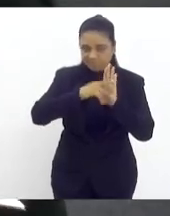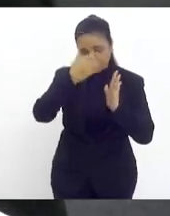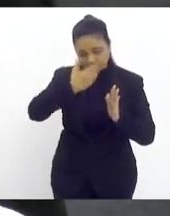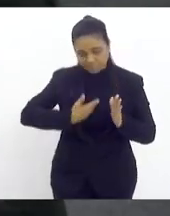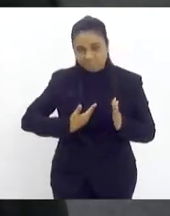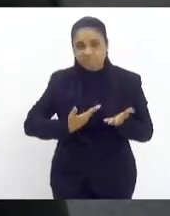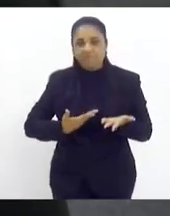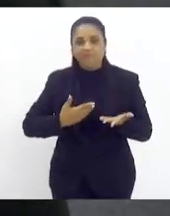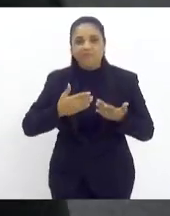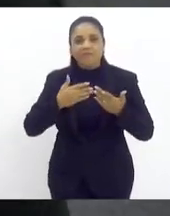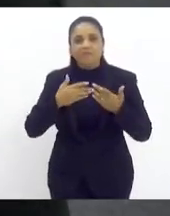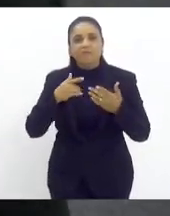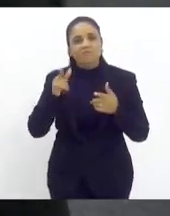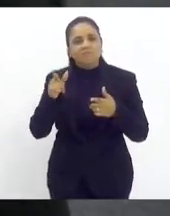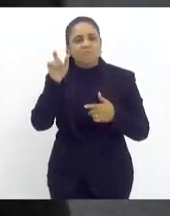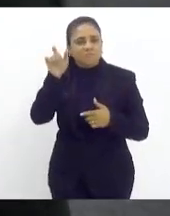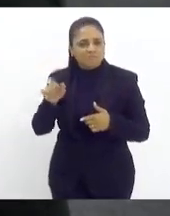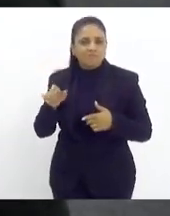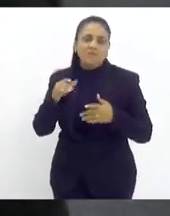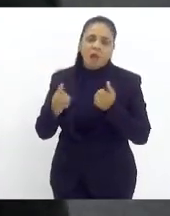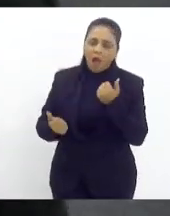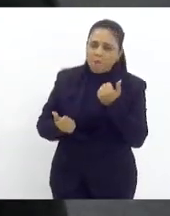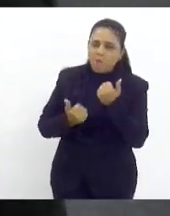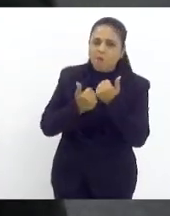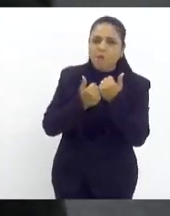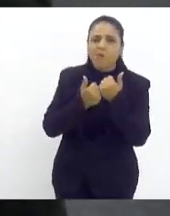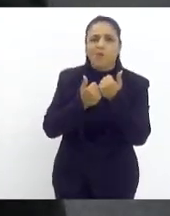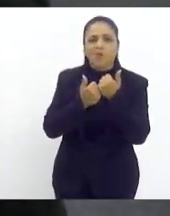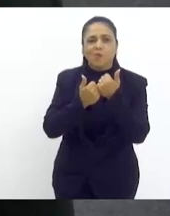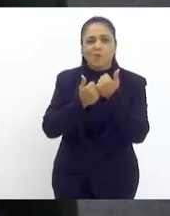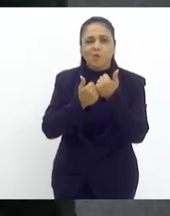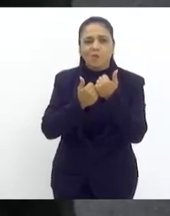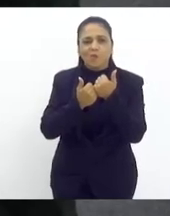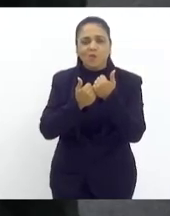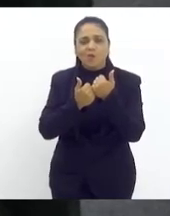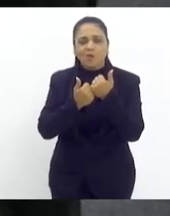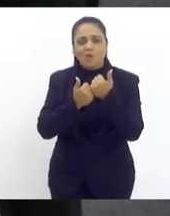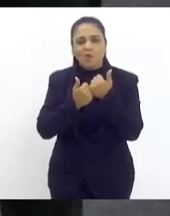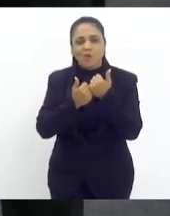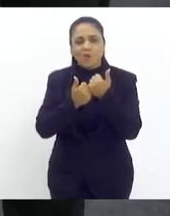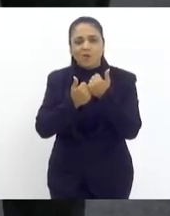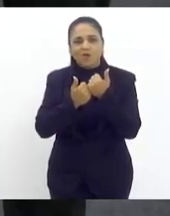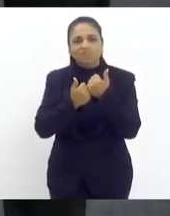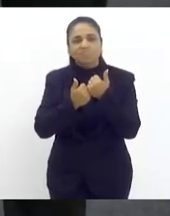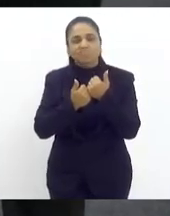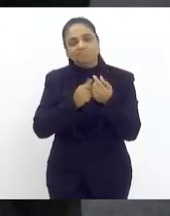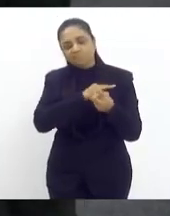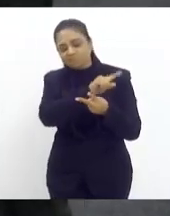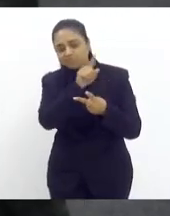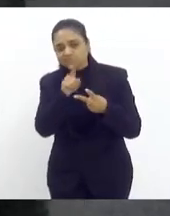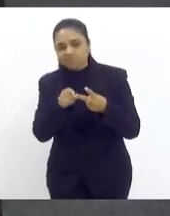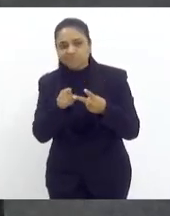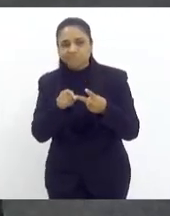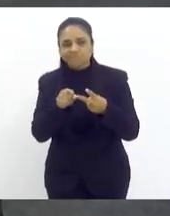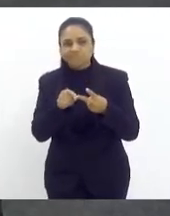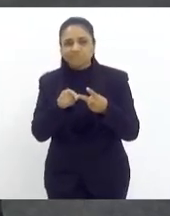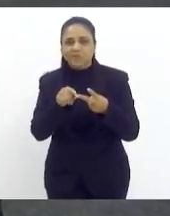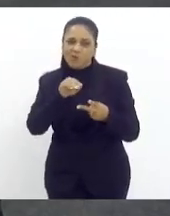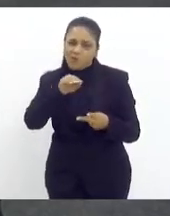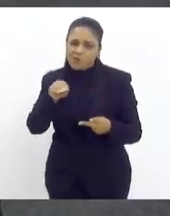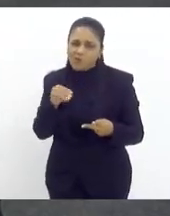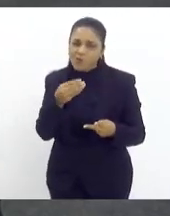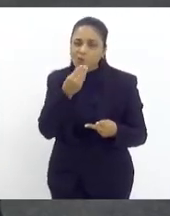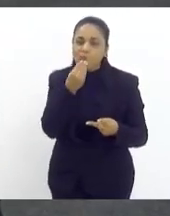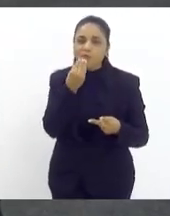manifestou o seu apoio e Outro fator que eu quero nesta oportunidade